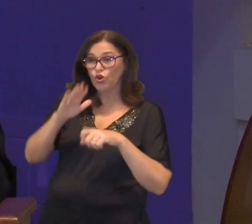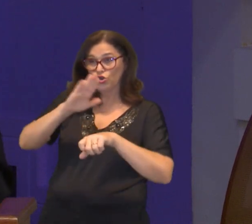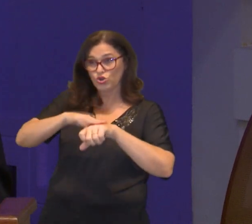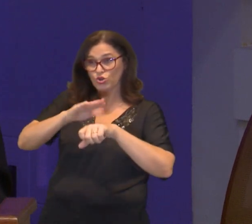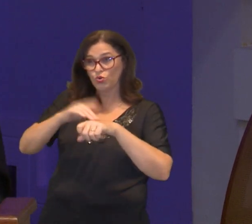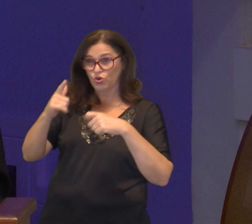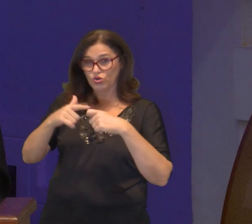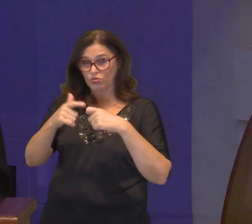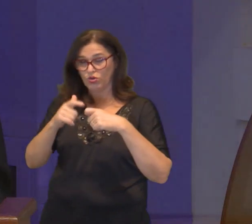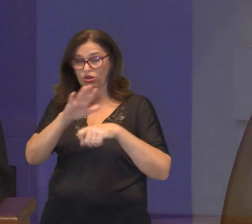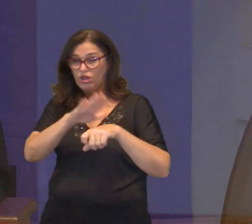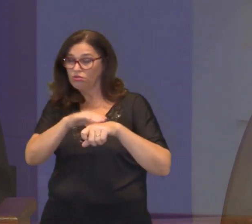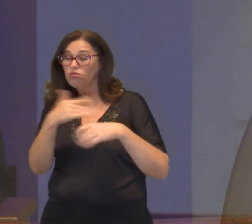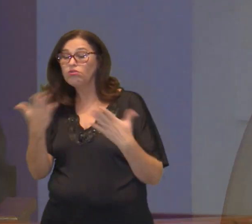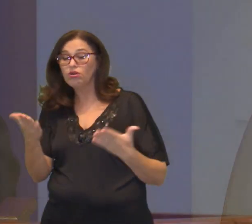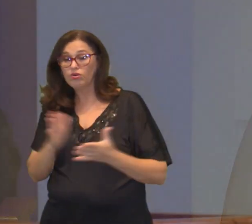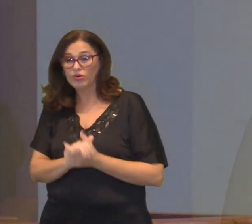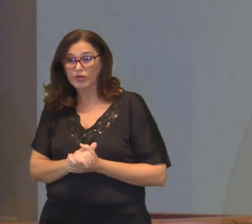no hospital,